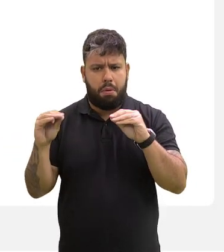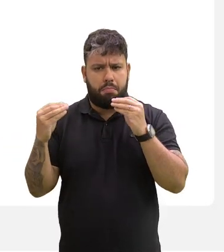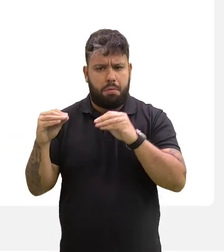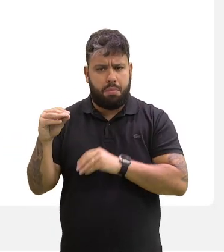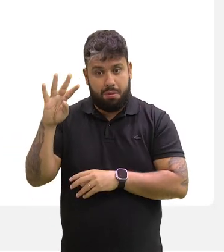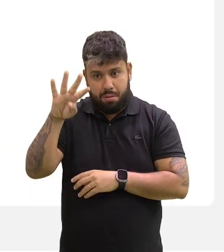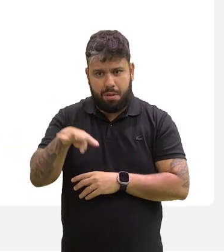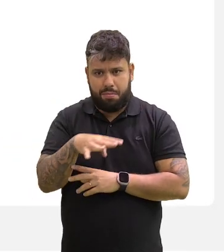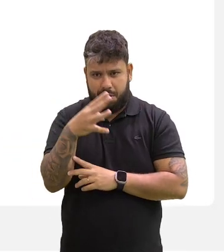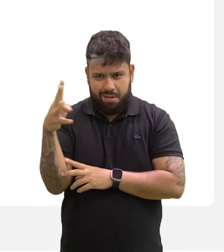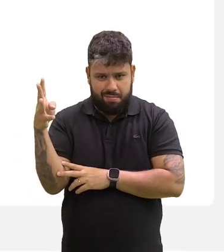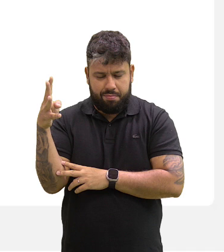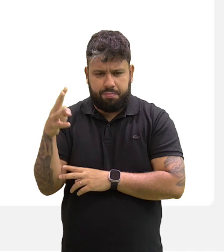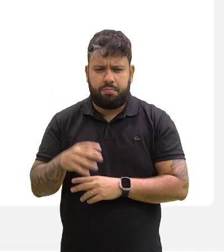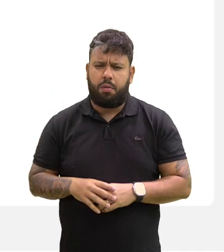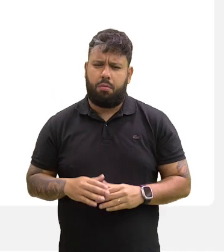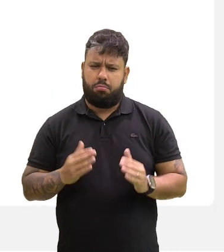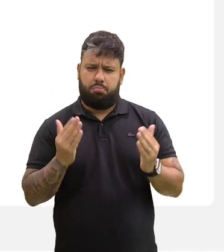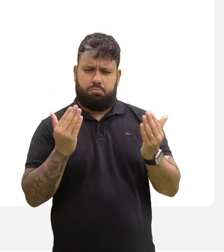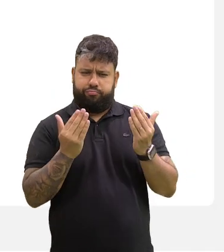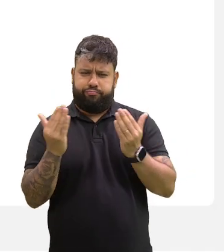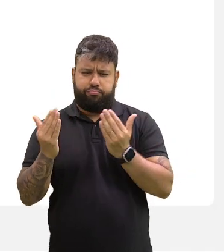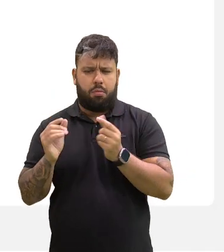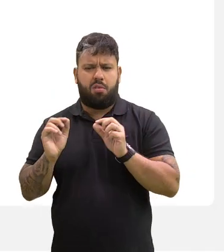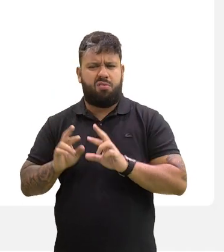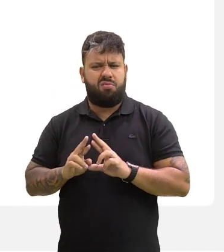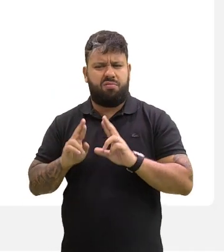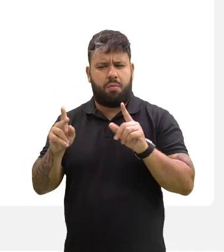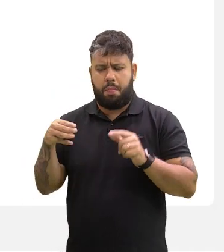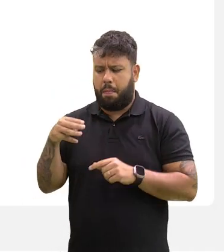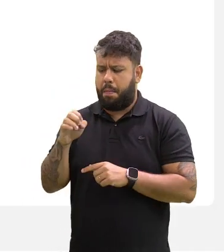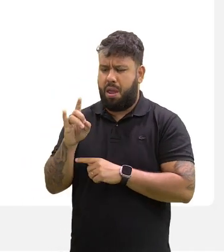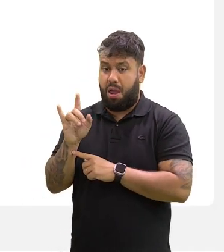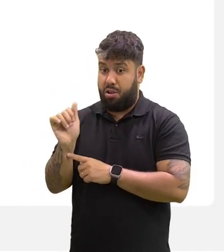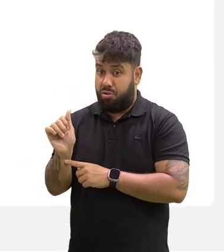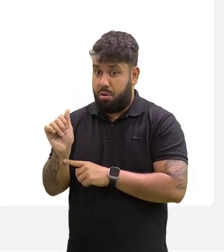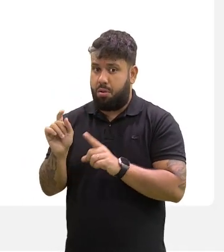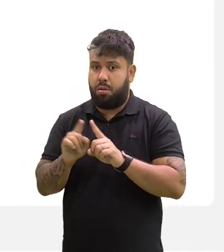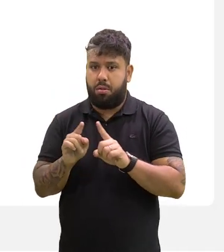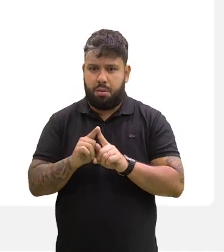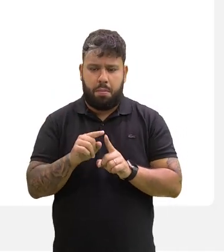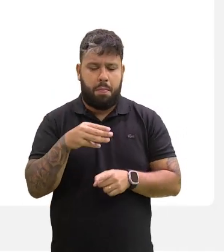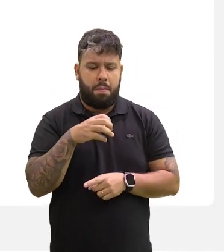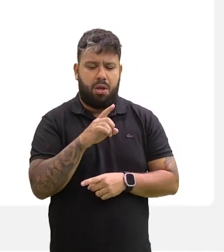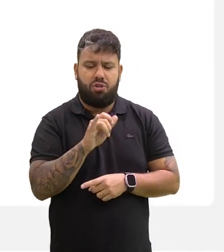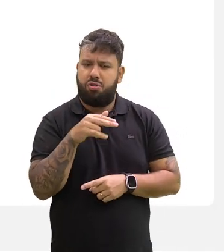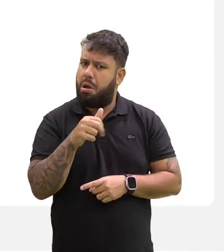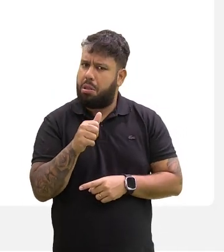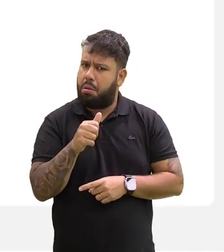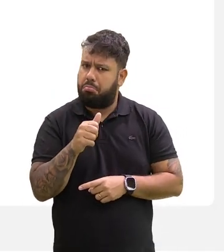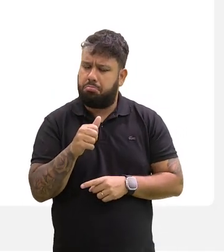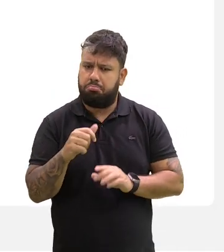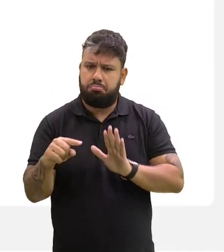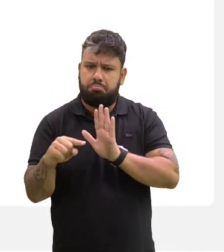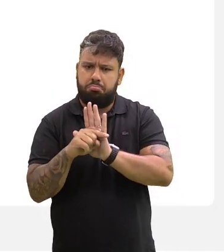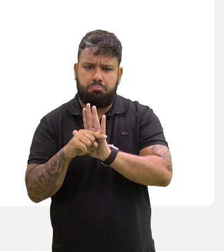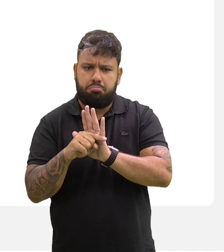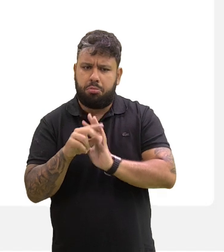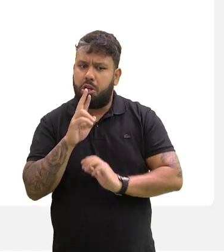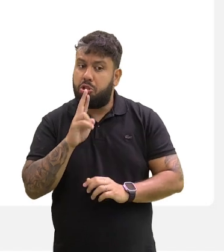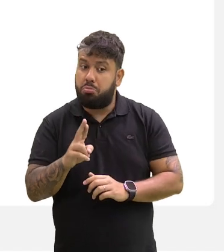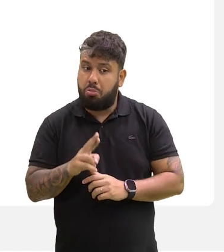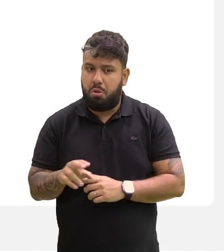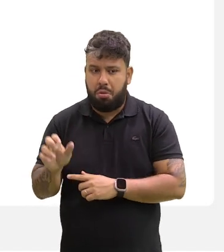registros, a diferença entre a média aritmética e a mediana é igual a letra A, 0 grama, letra B,